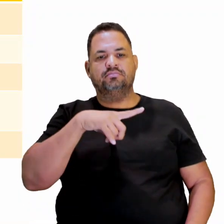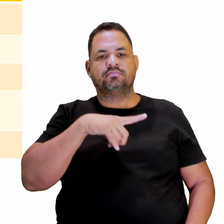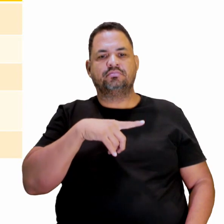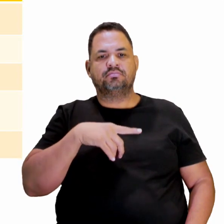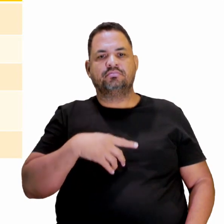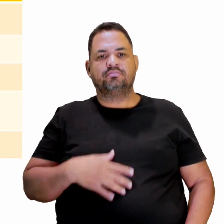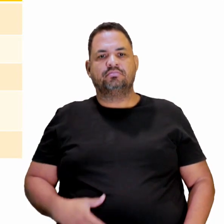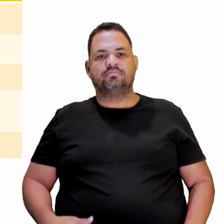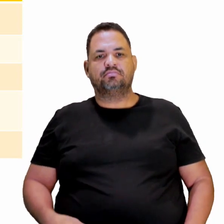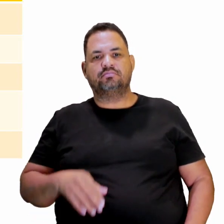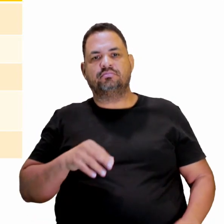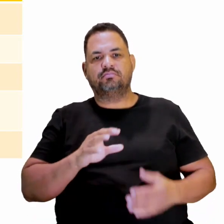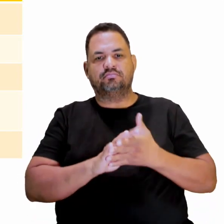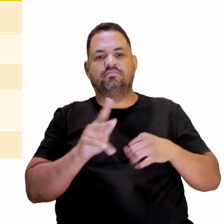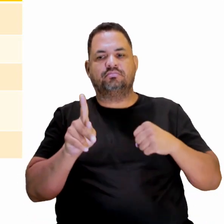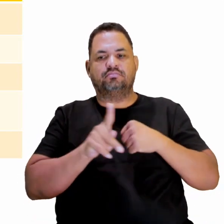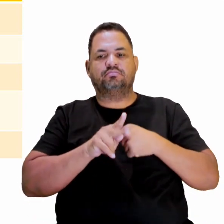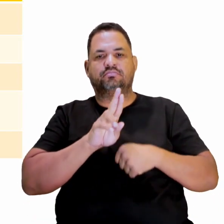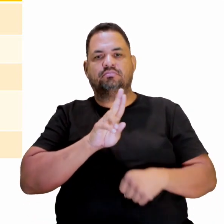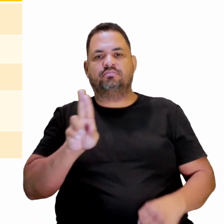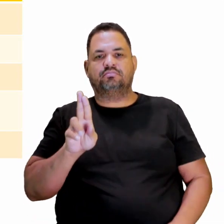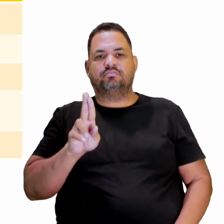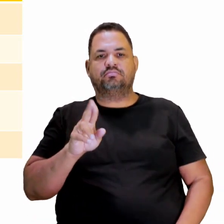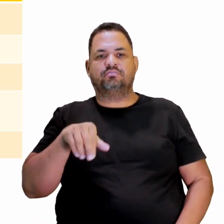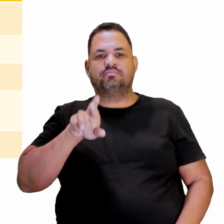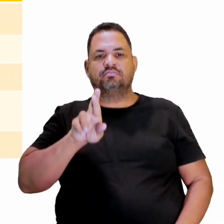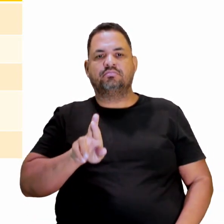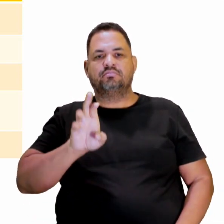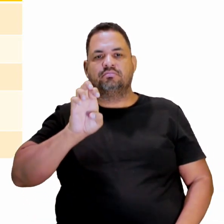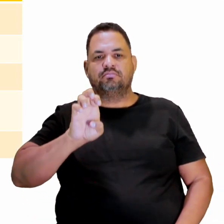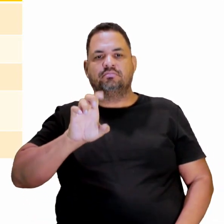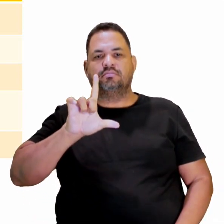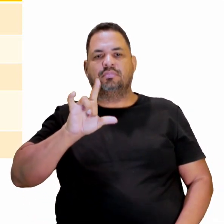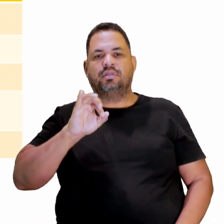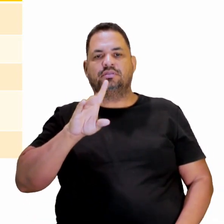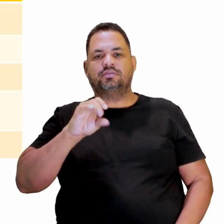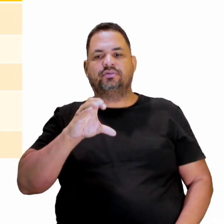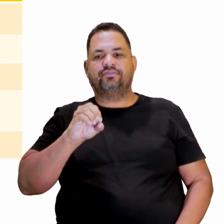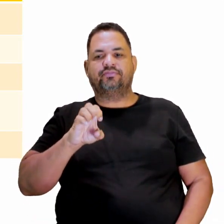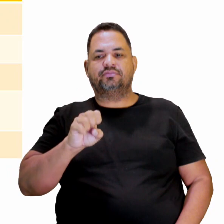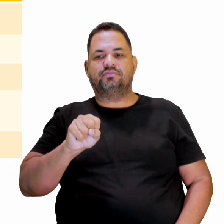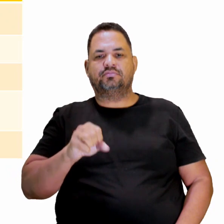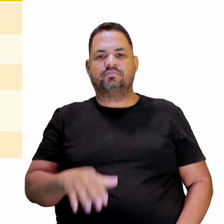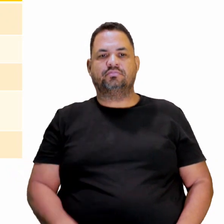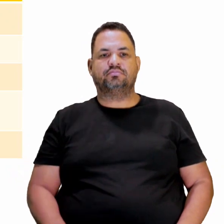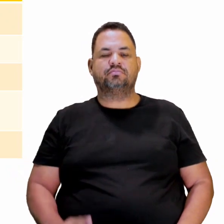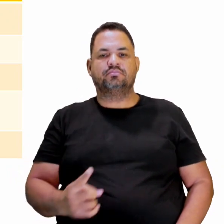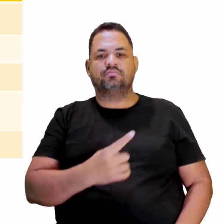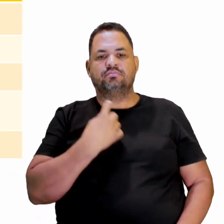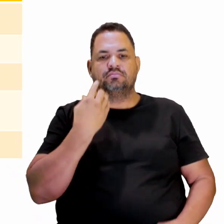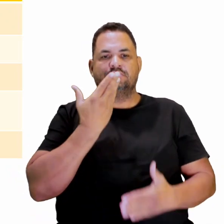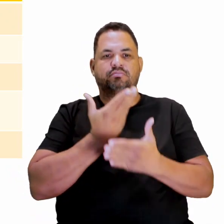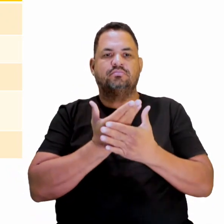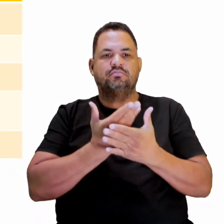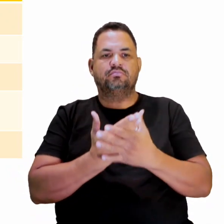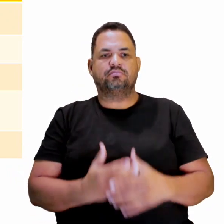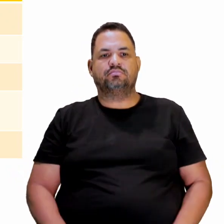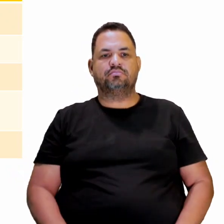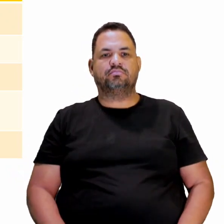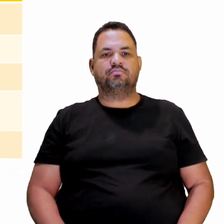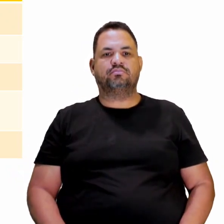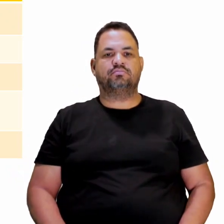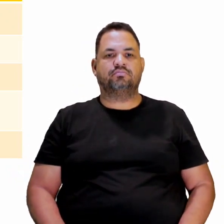relative pronouns, ou seja, que vai falar sobre o quê? A gente viu que relative